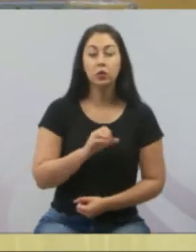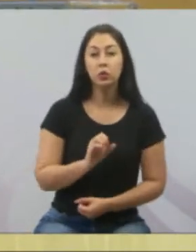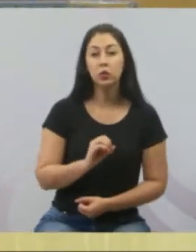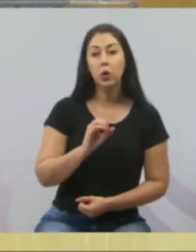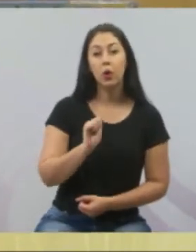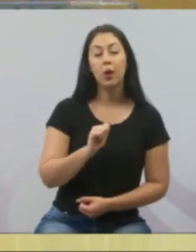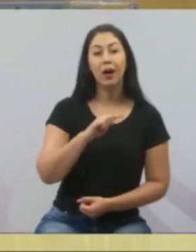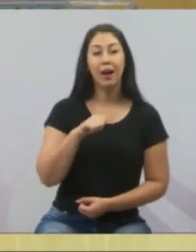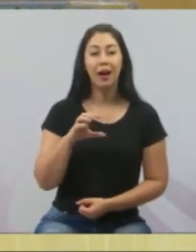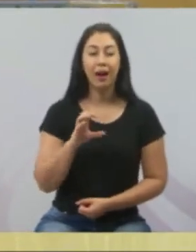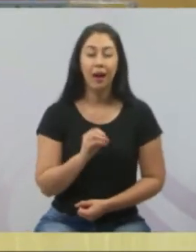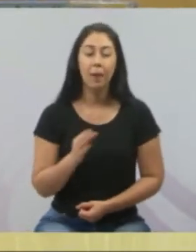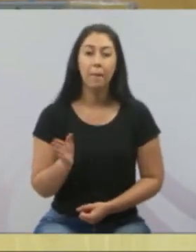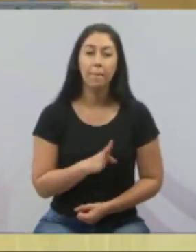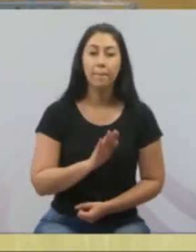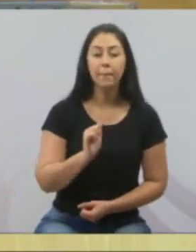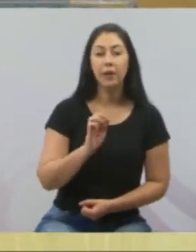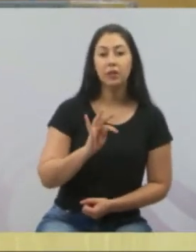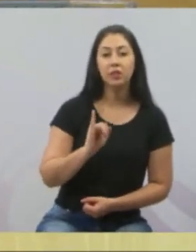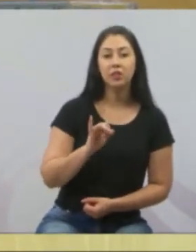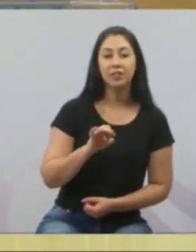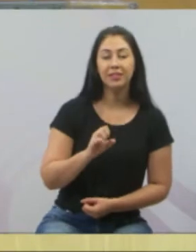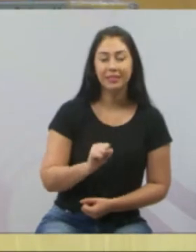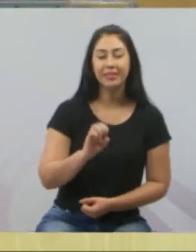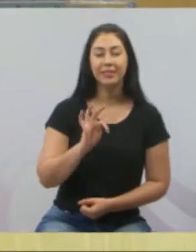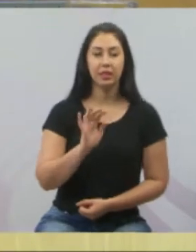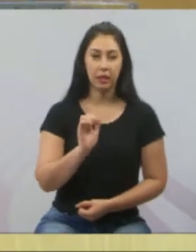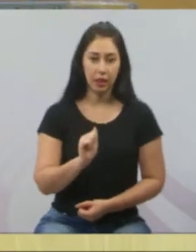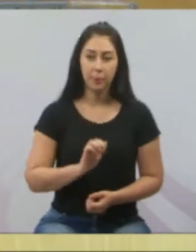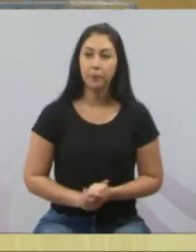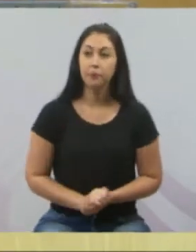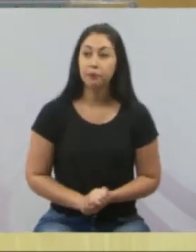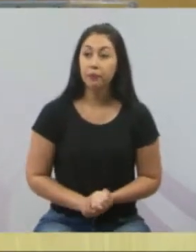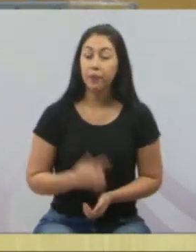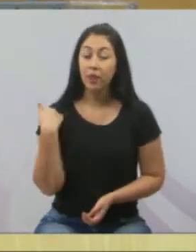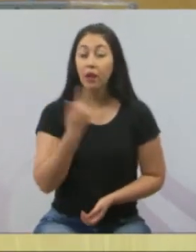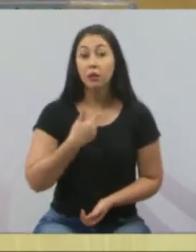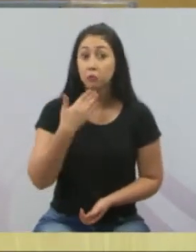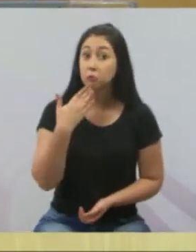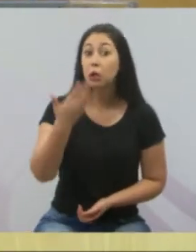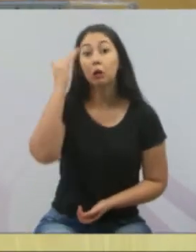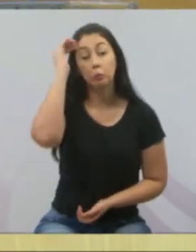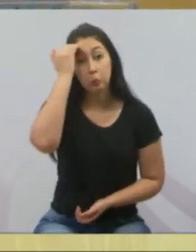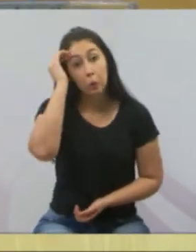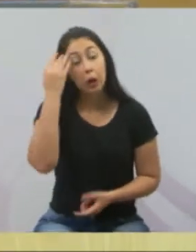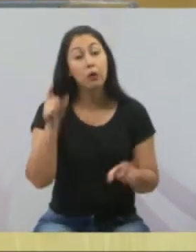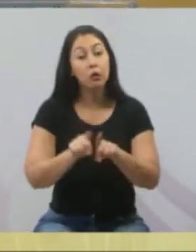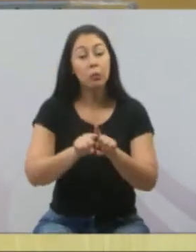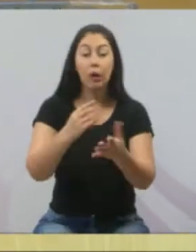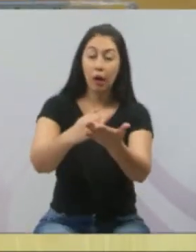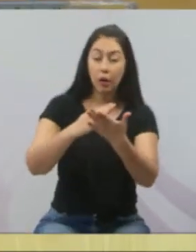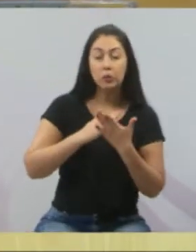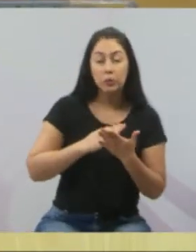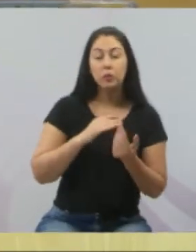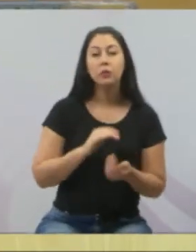Nessa oportunidade, então, consignamos os nossos mais sinceros cumprimentos pelo transcurso da